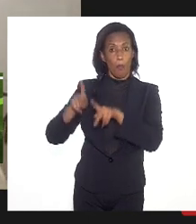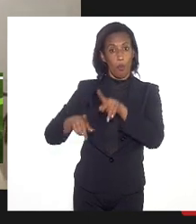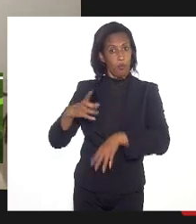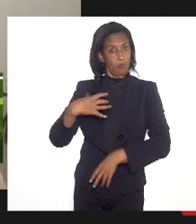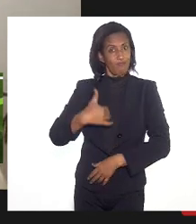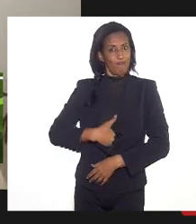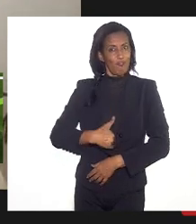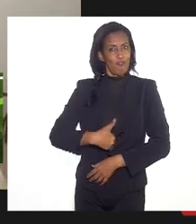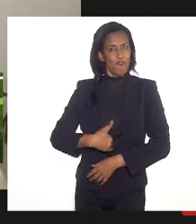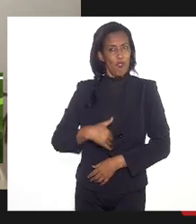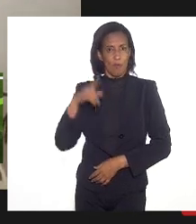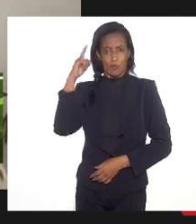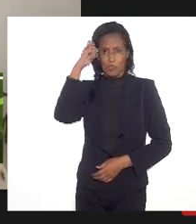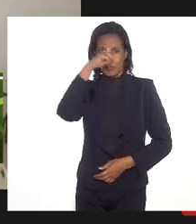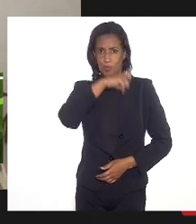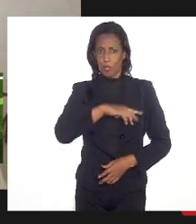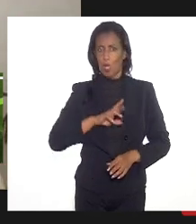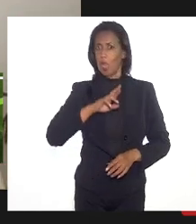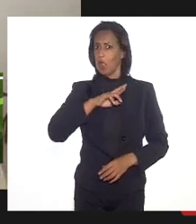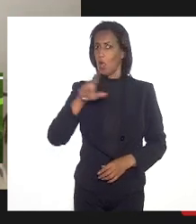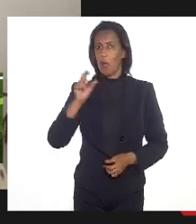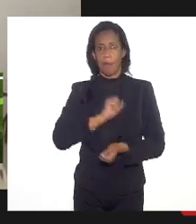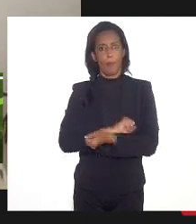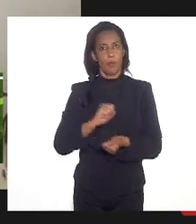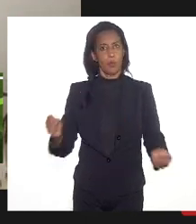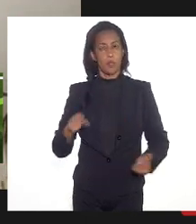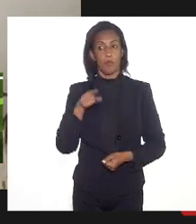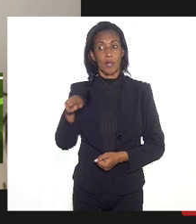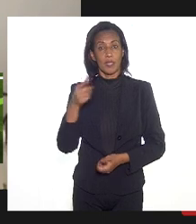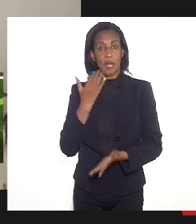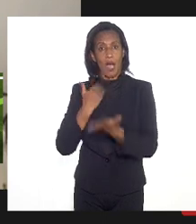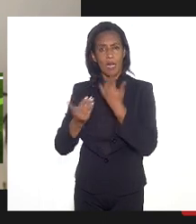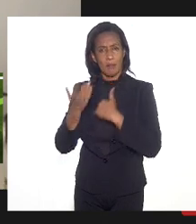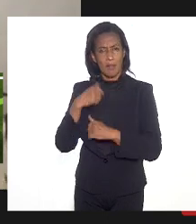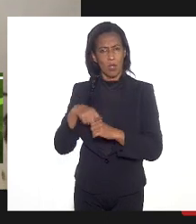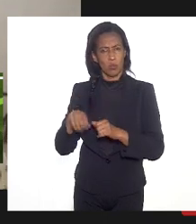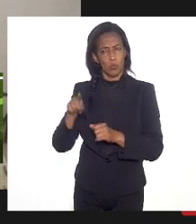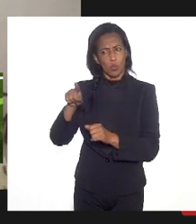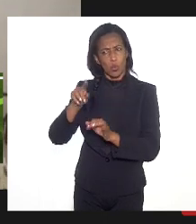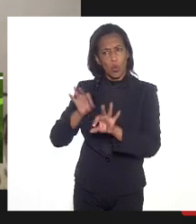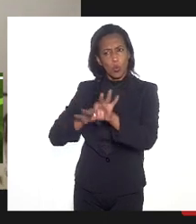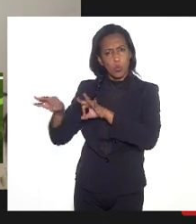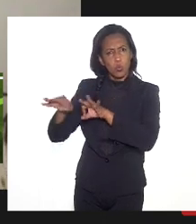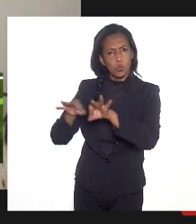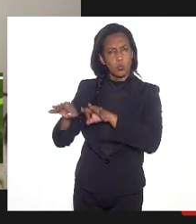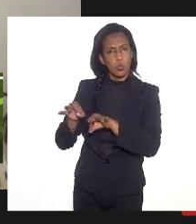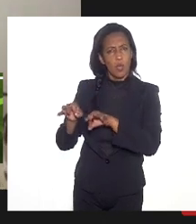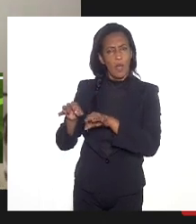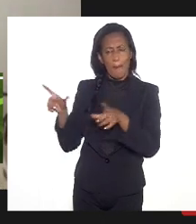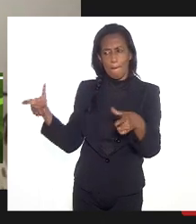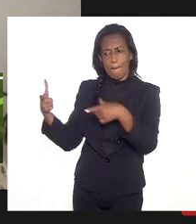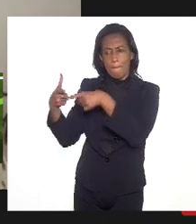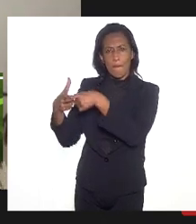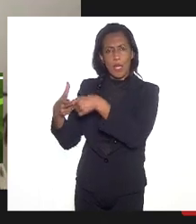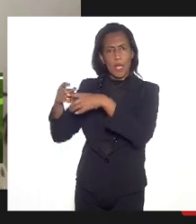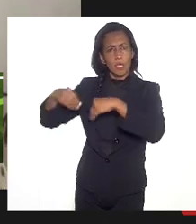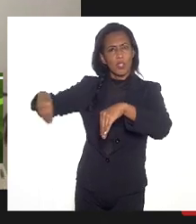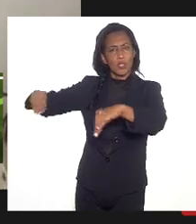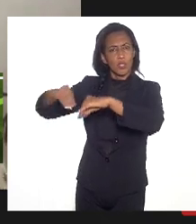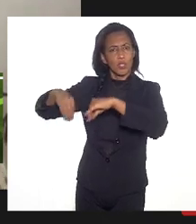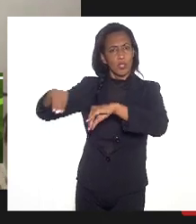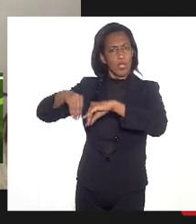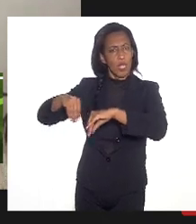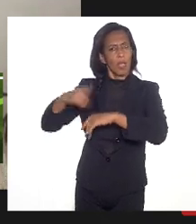passando dificuldade. Não é possível que esse alimento hoje produzido nas pequenas propriedades não